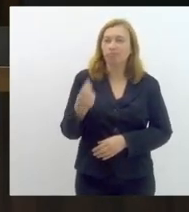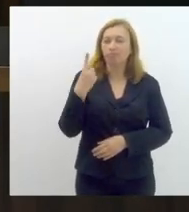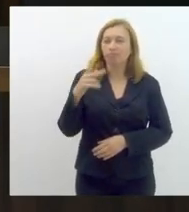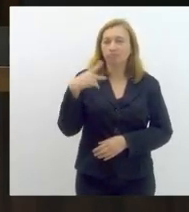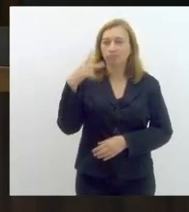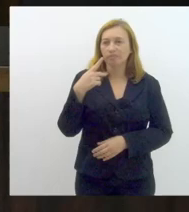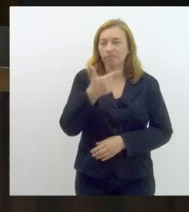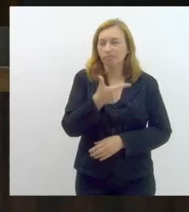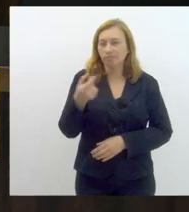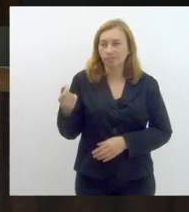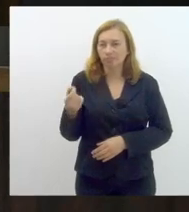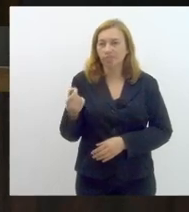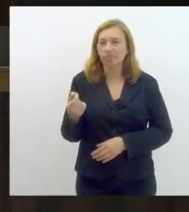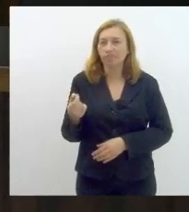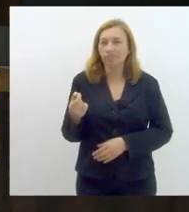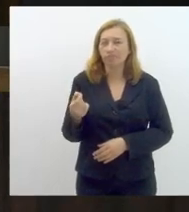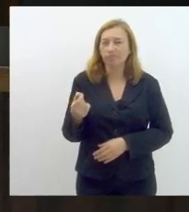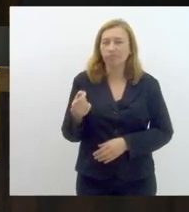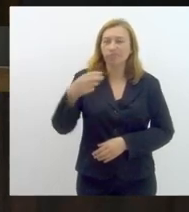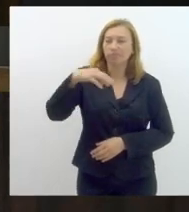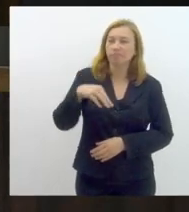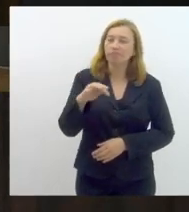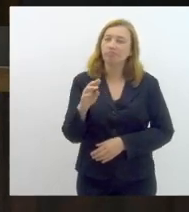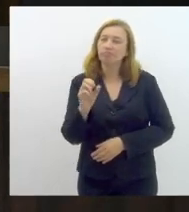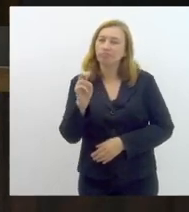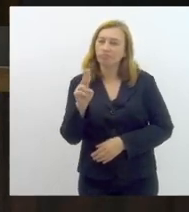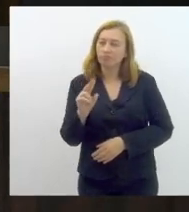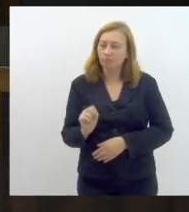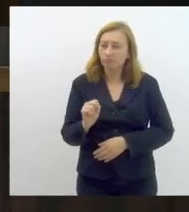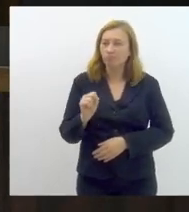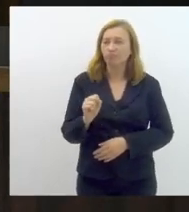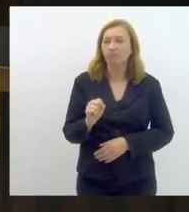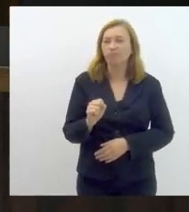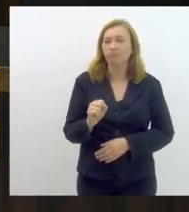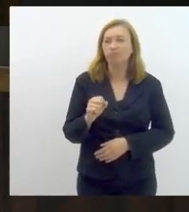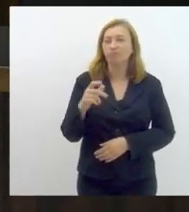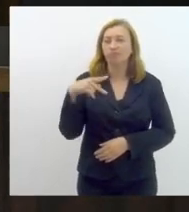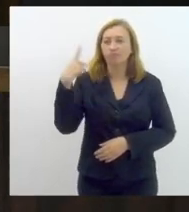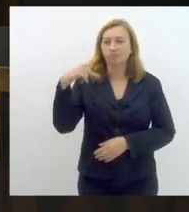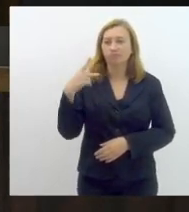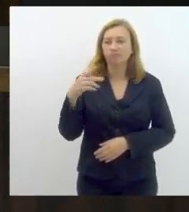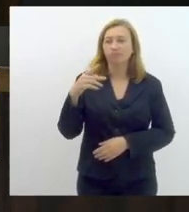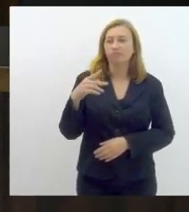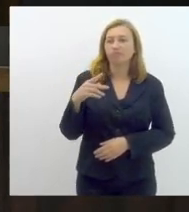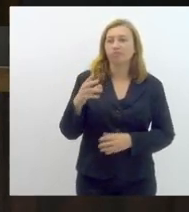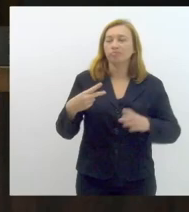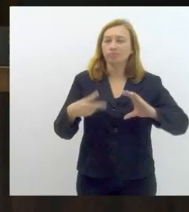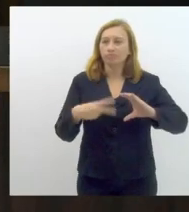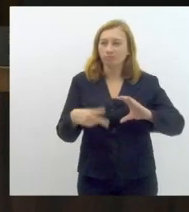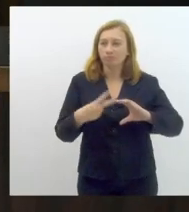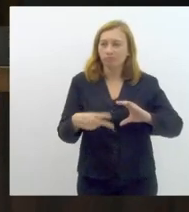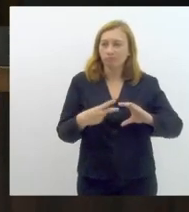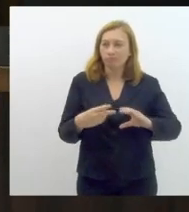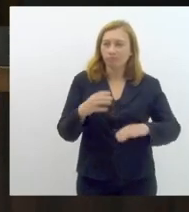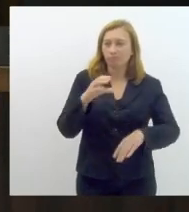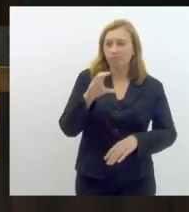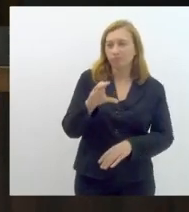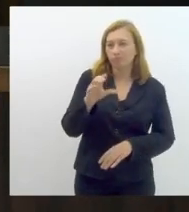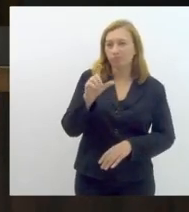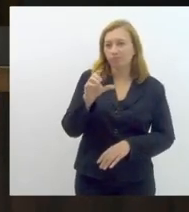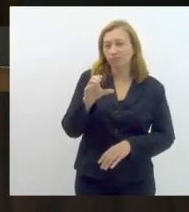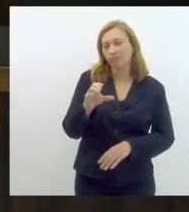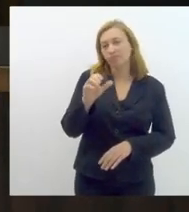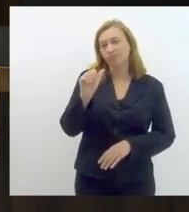de 2020. Matheus Lucas, Câmara, vereador da Câmara Municipal de Cantagalo, Rio de